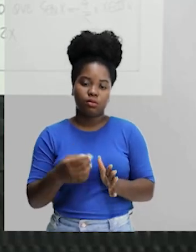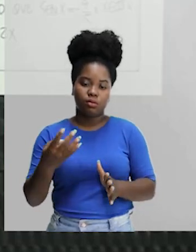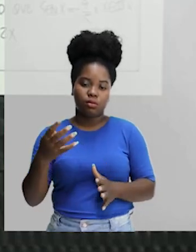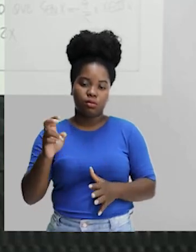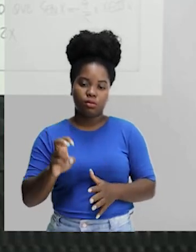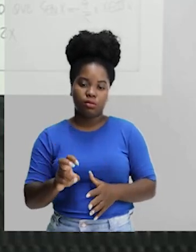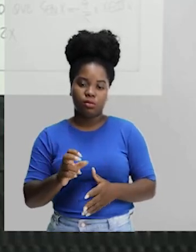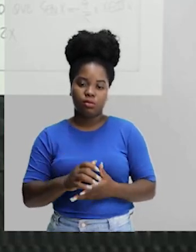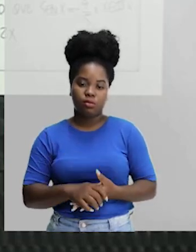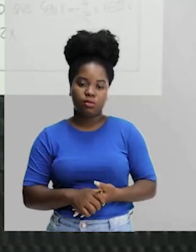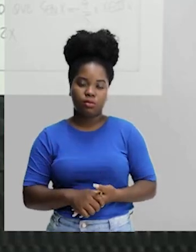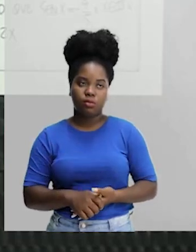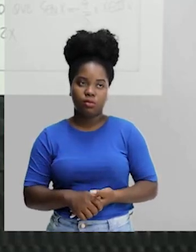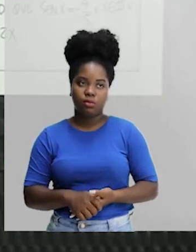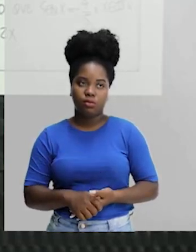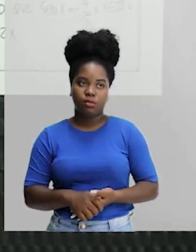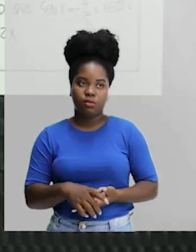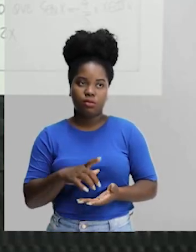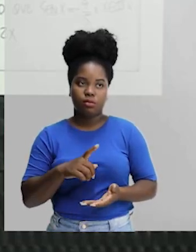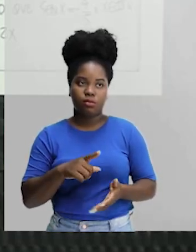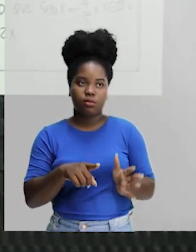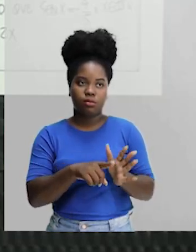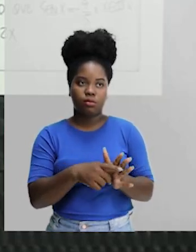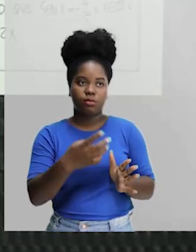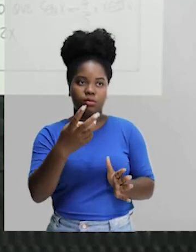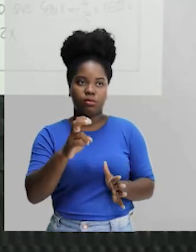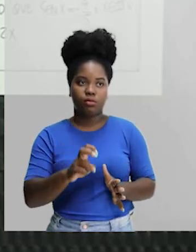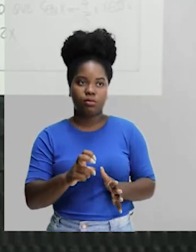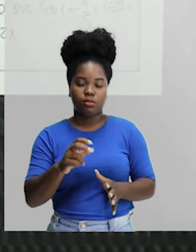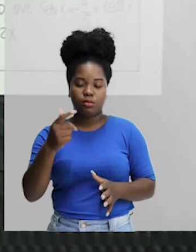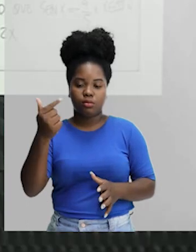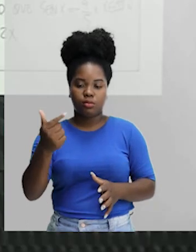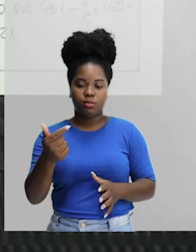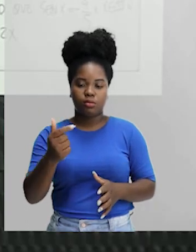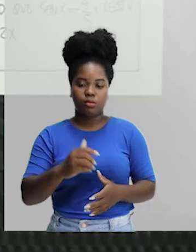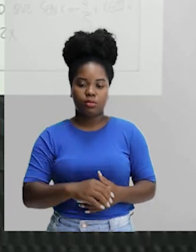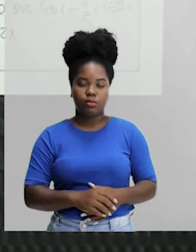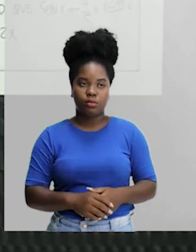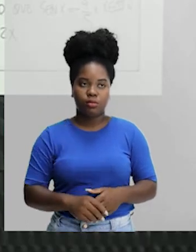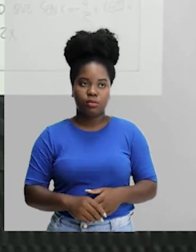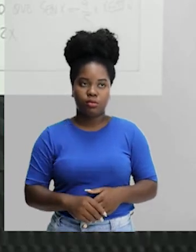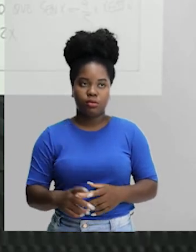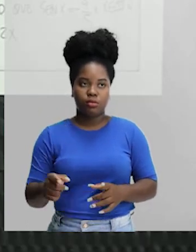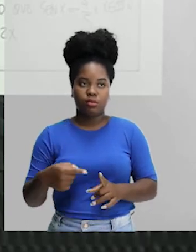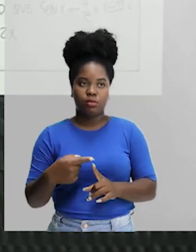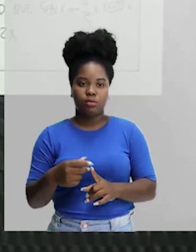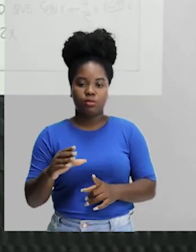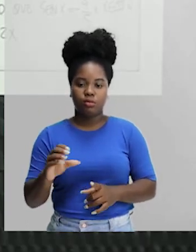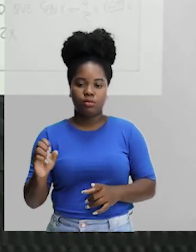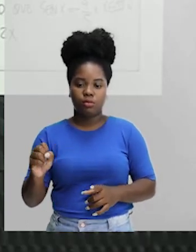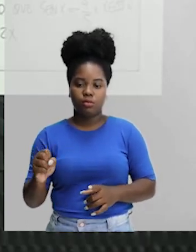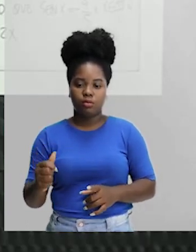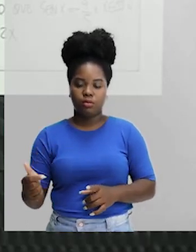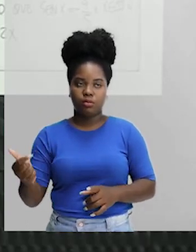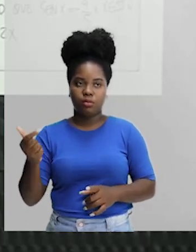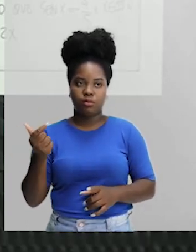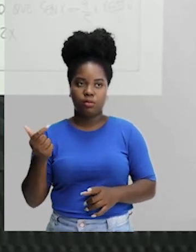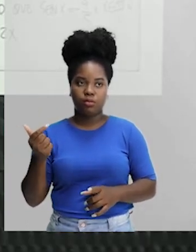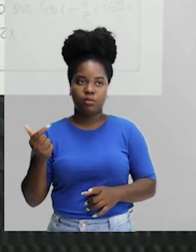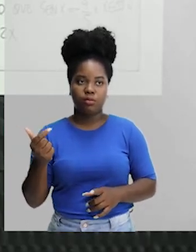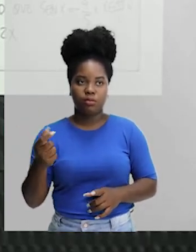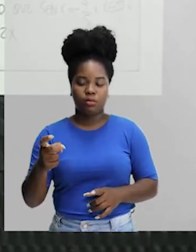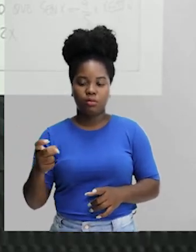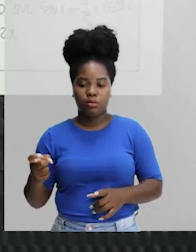vai ter menos 4/5 ao quadrado mais cosseno ao quadrado